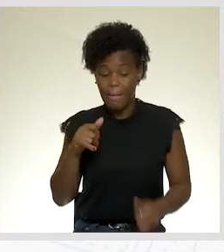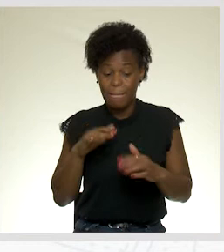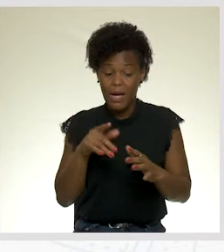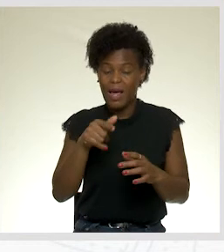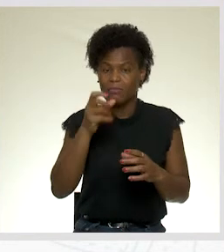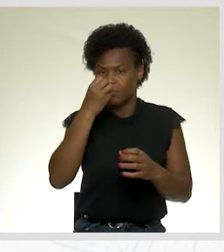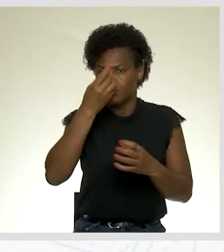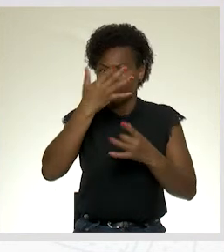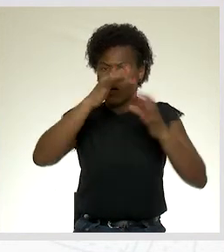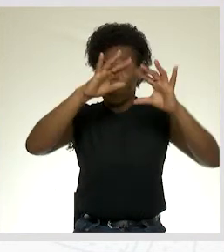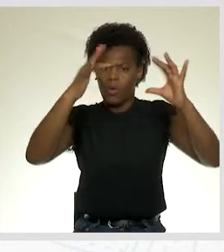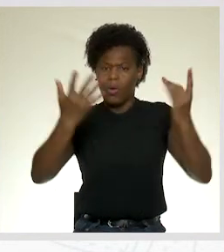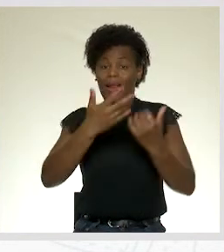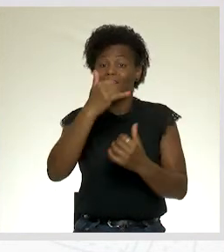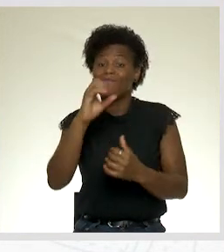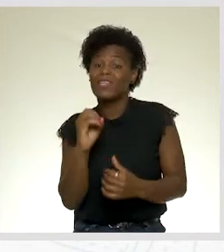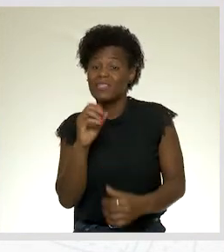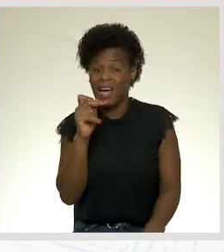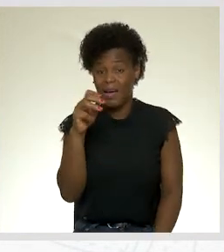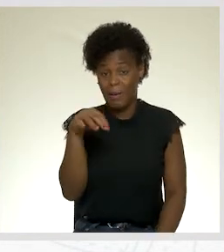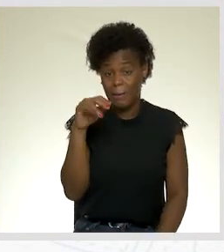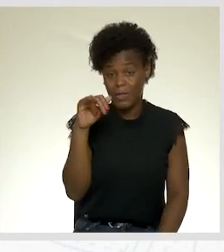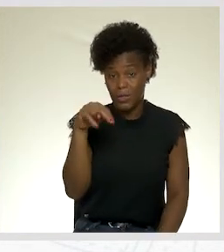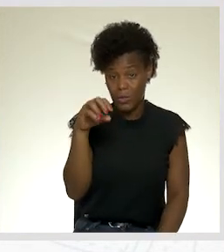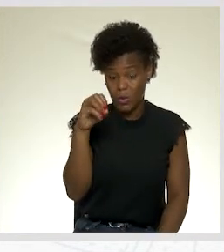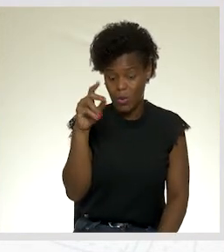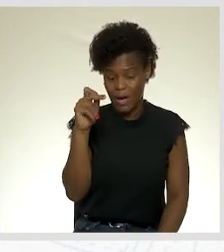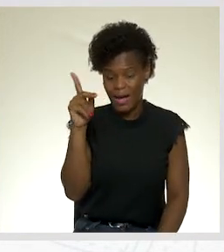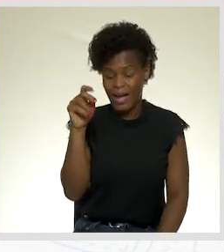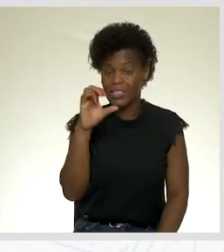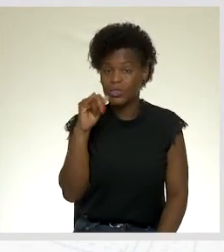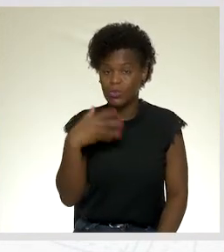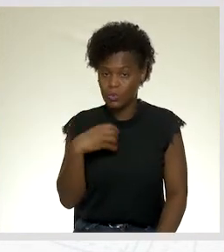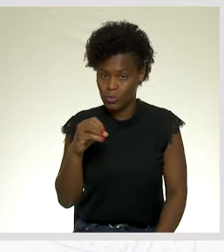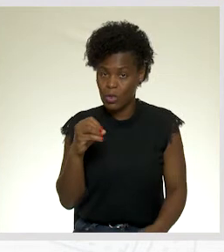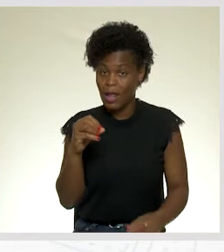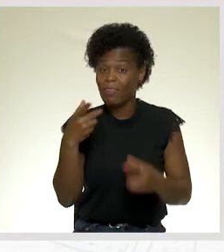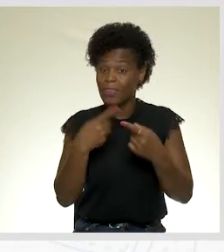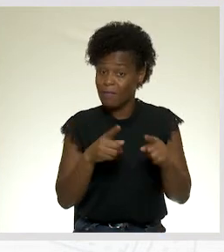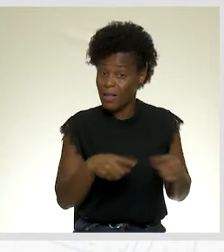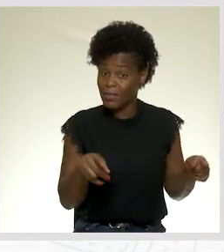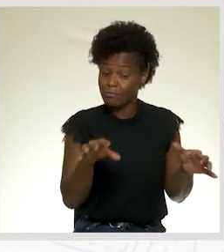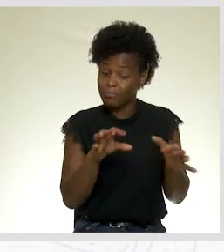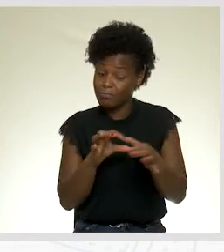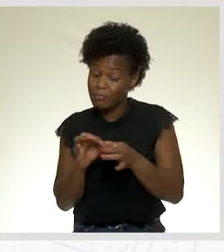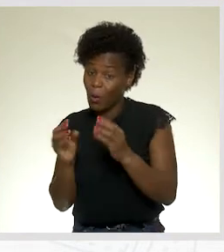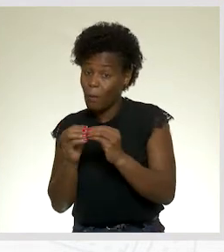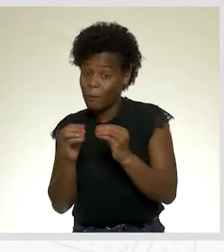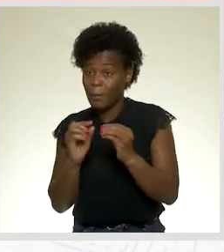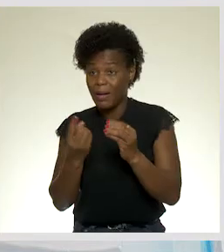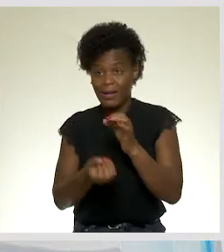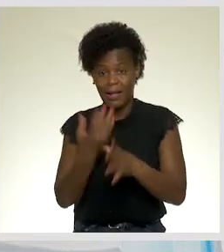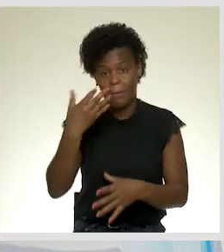cerca de 20 aminoácidos diferentes que se combinam entre si para formar proteínas. As proteínas, por